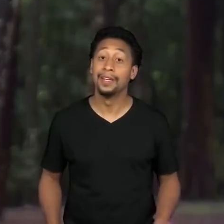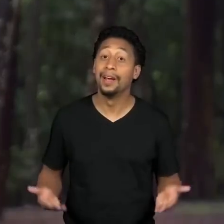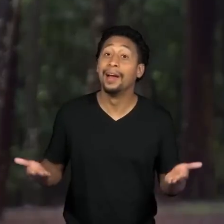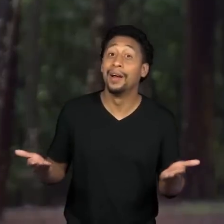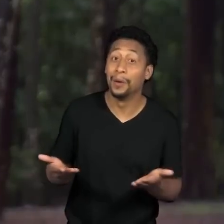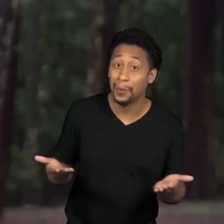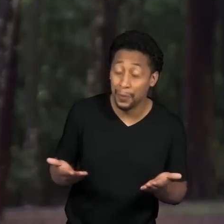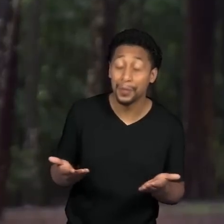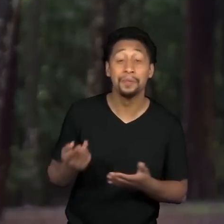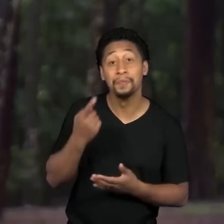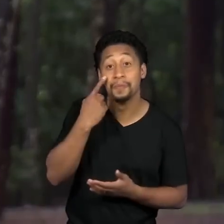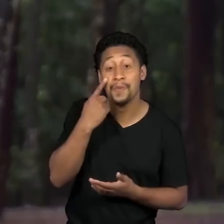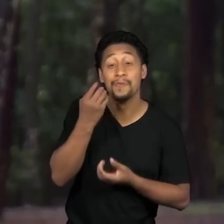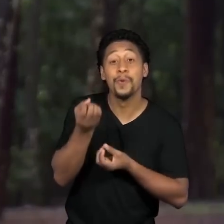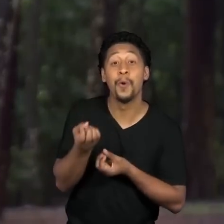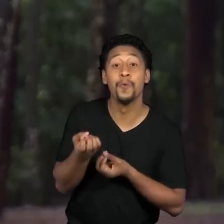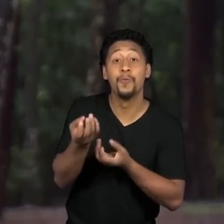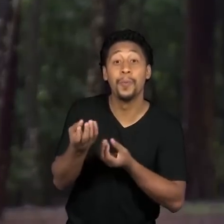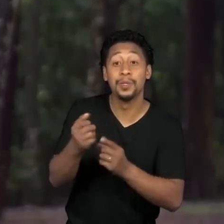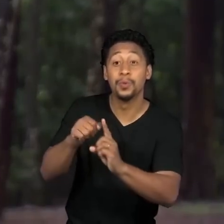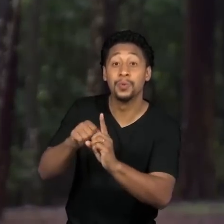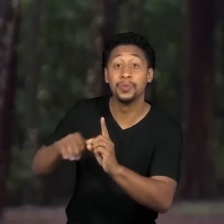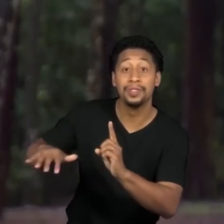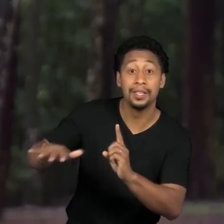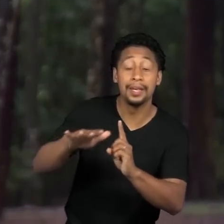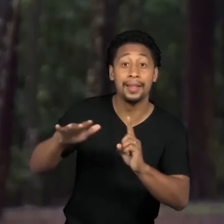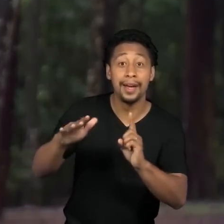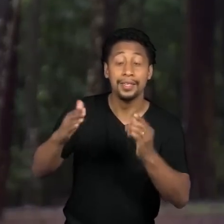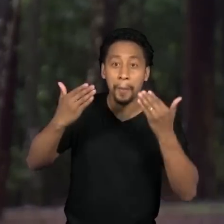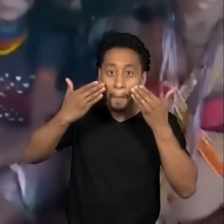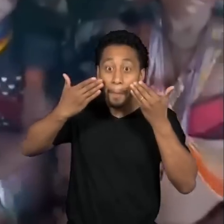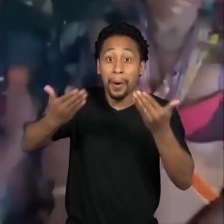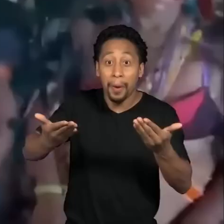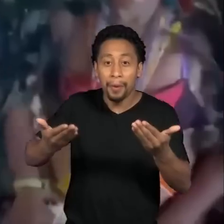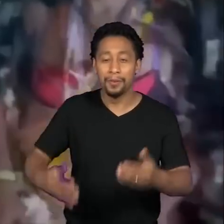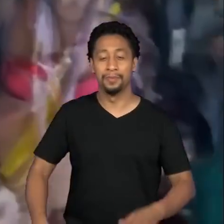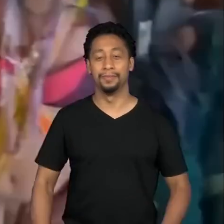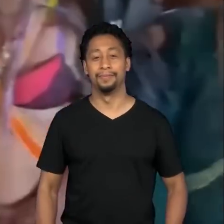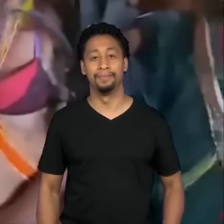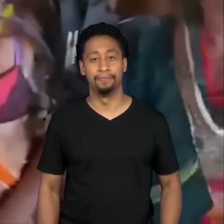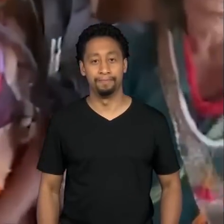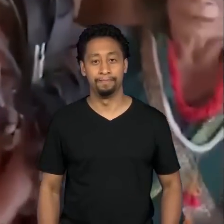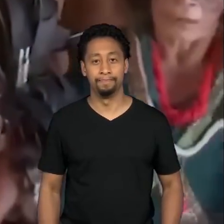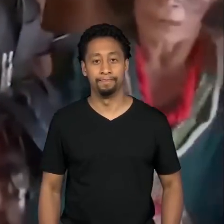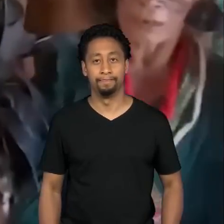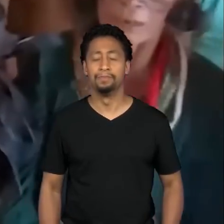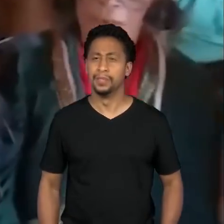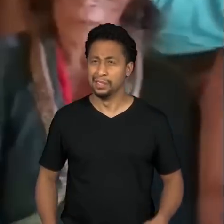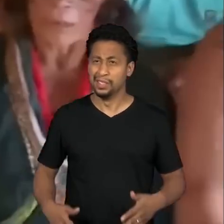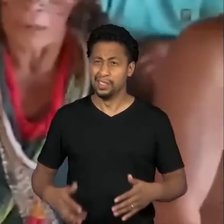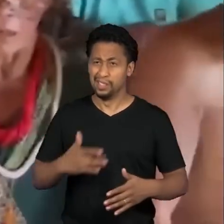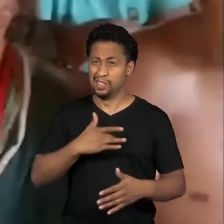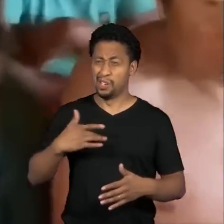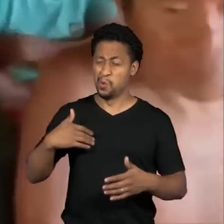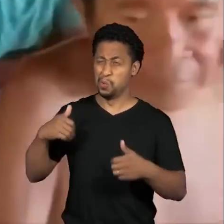Agora, vamos às notícias socioambientais que tiveram destaque. A crise